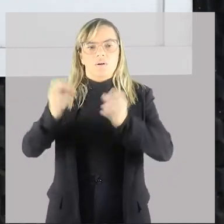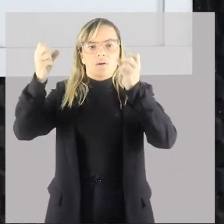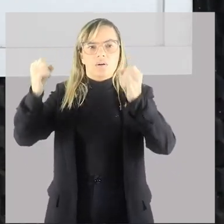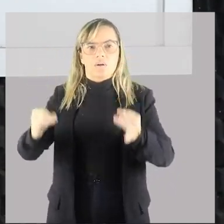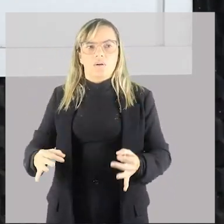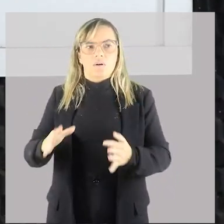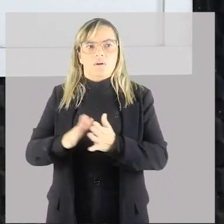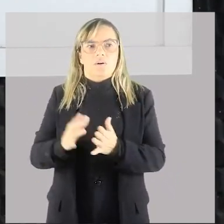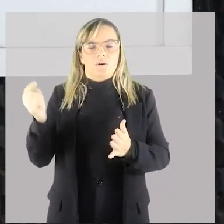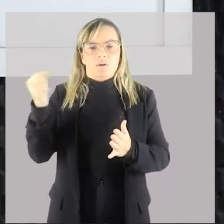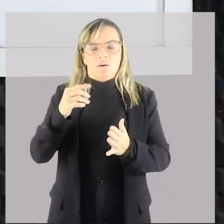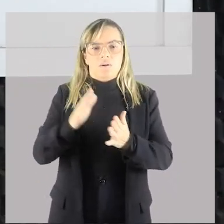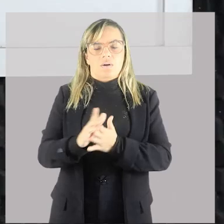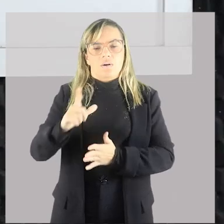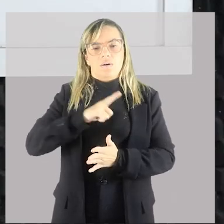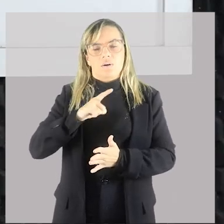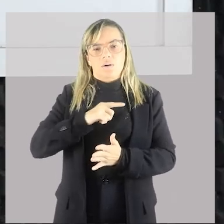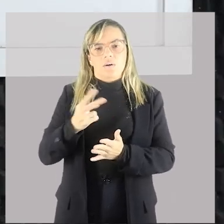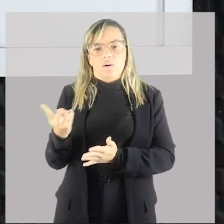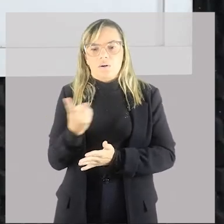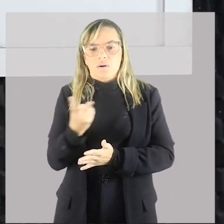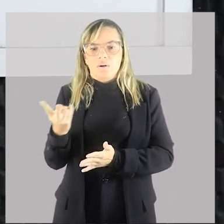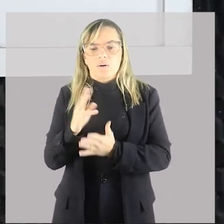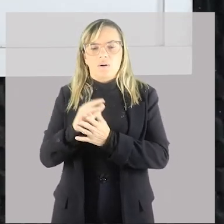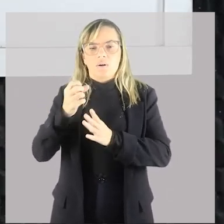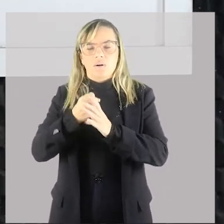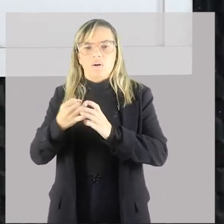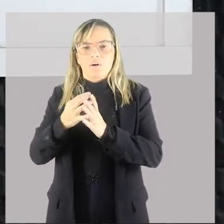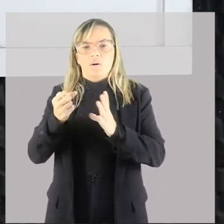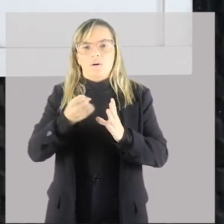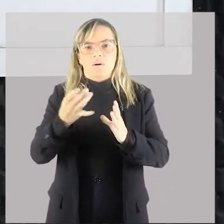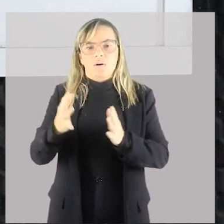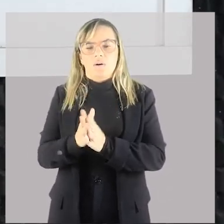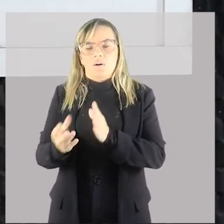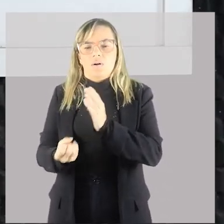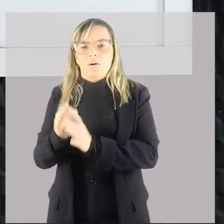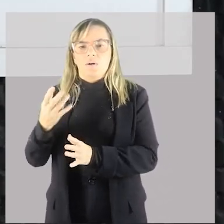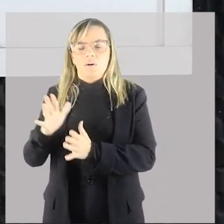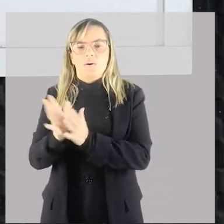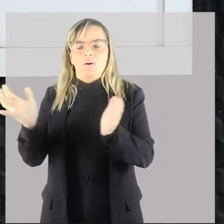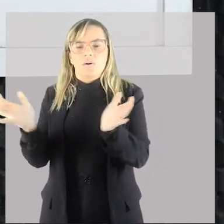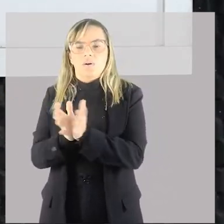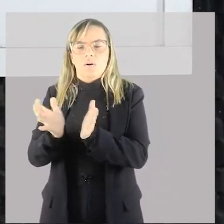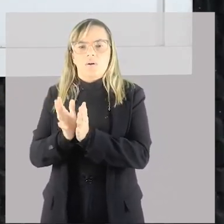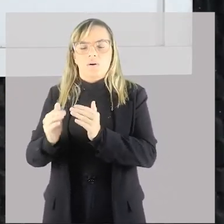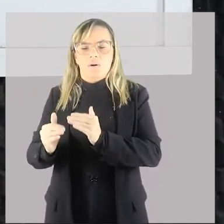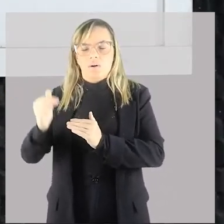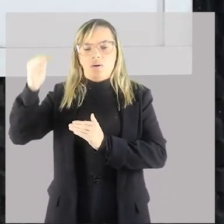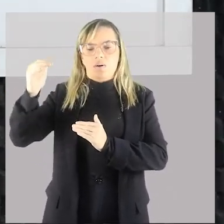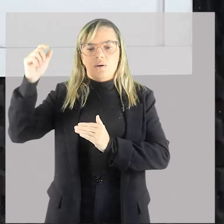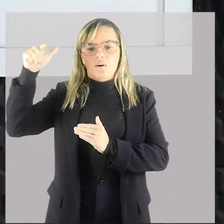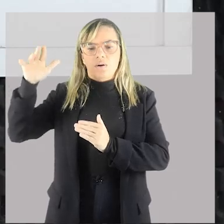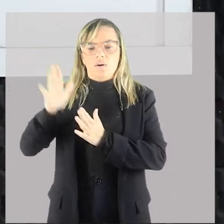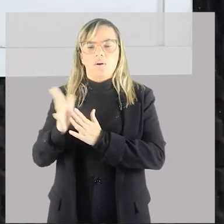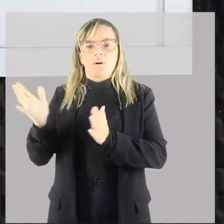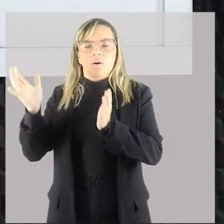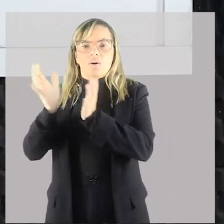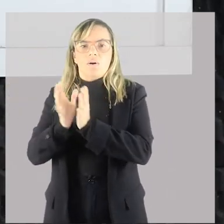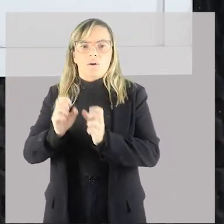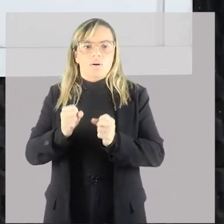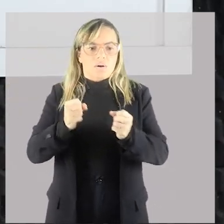como o arranjo, você tem a quantidade de elementos para formar os grupos maior pela quantidade de elementos que o